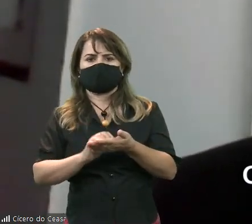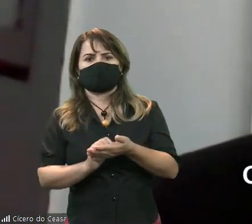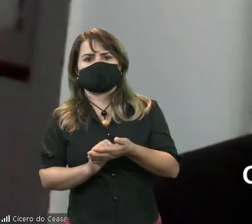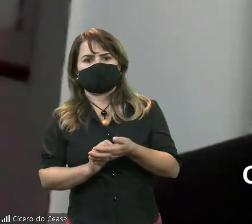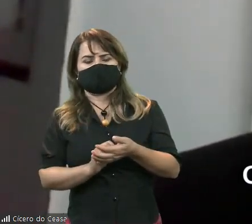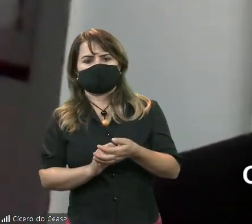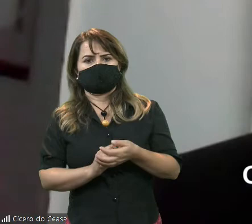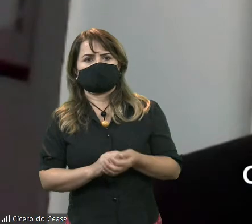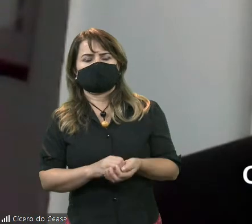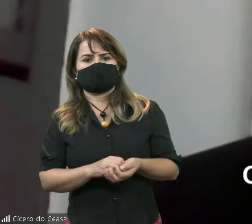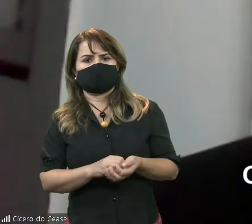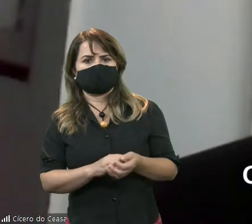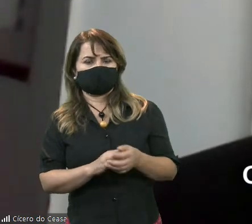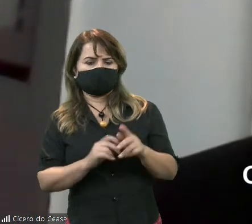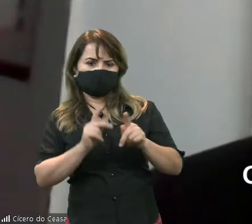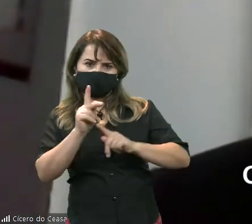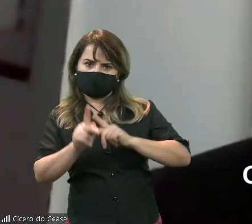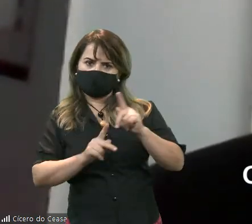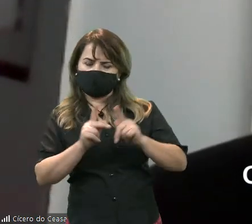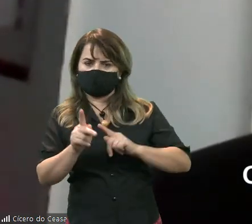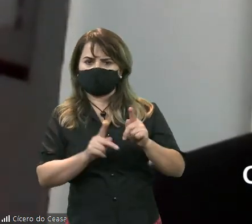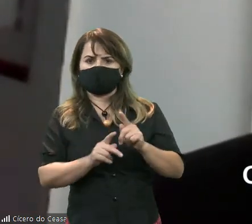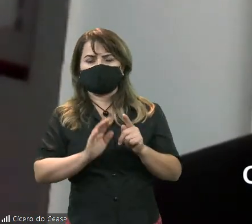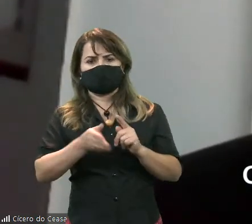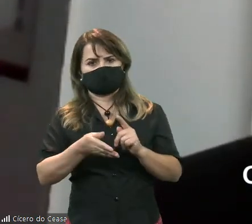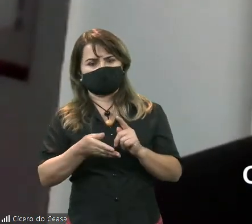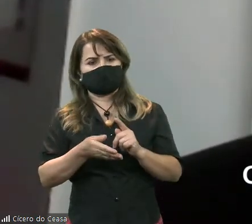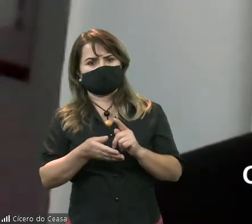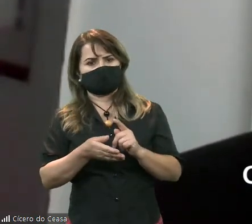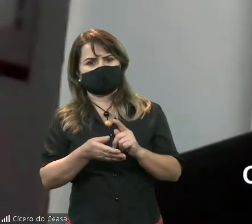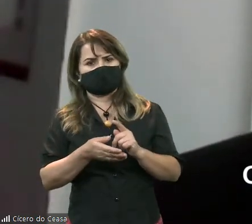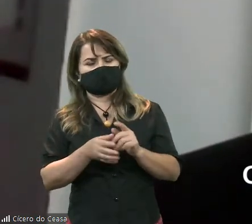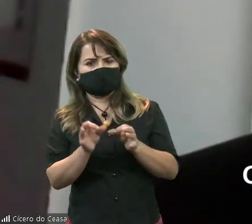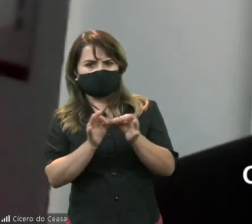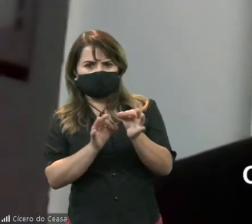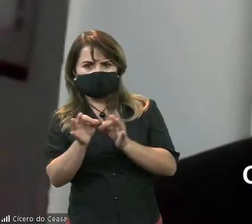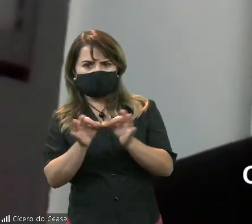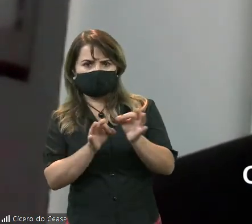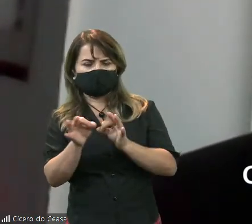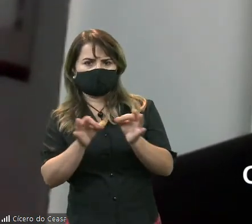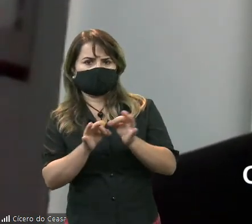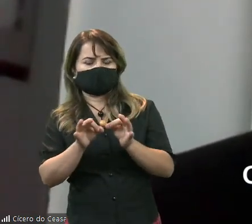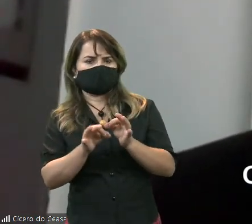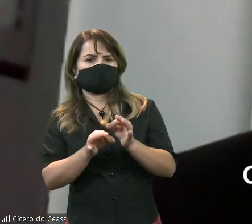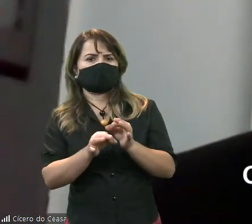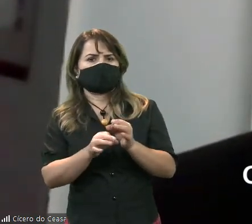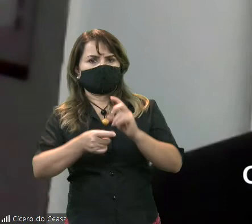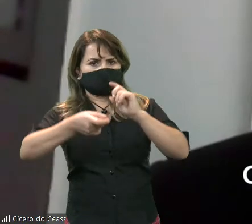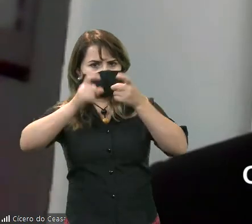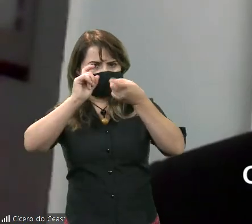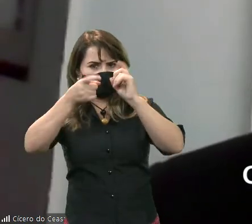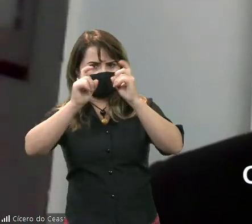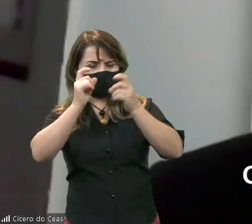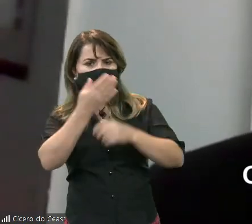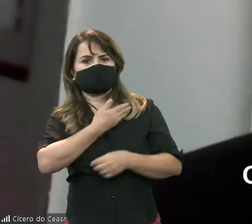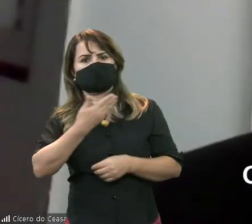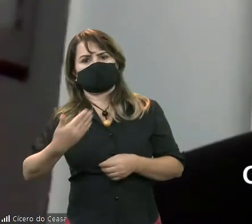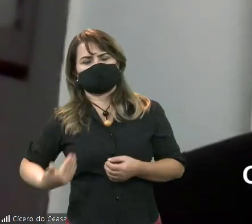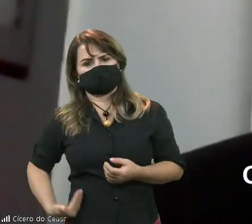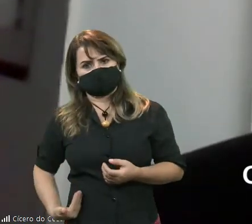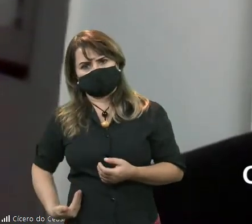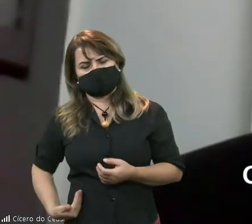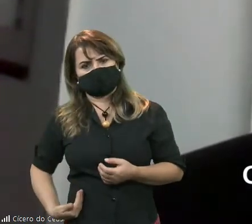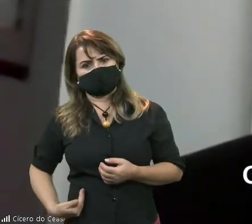tudo que foi feito dentro de planejamentos, audiências públicas, possa sair